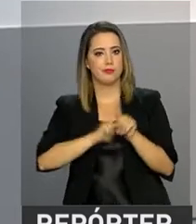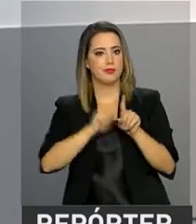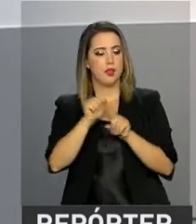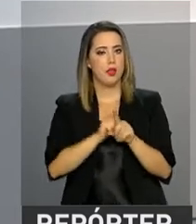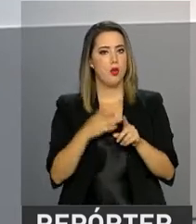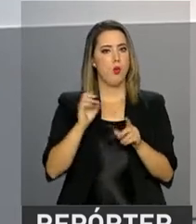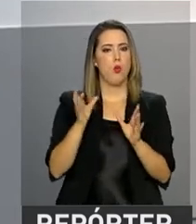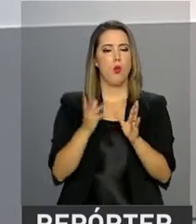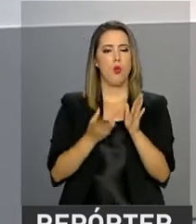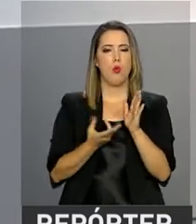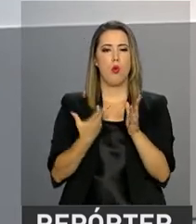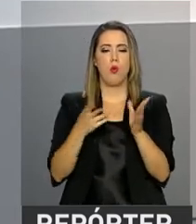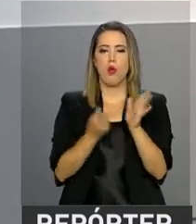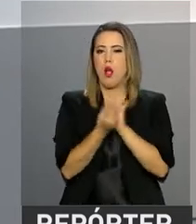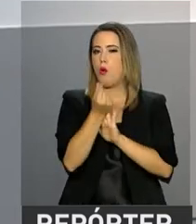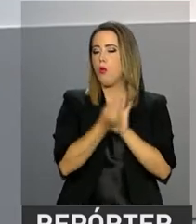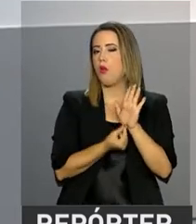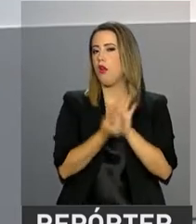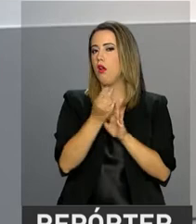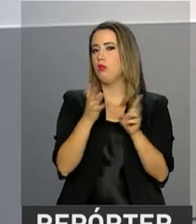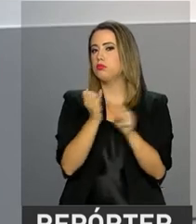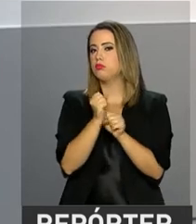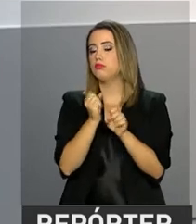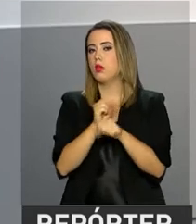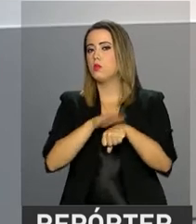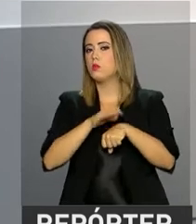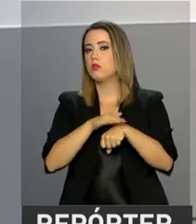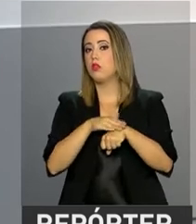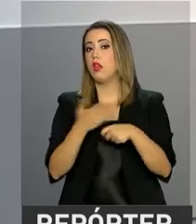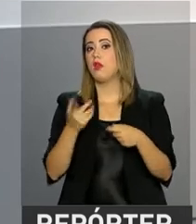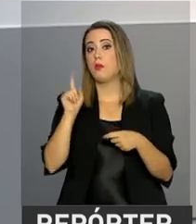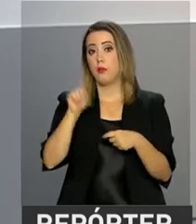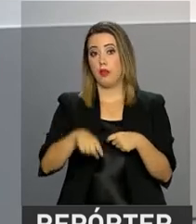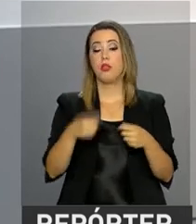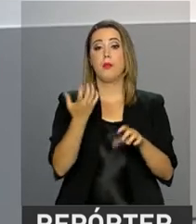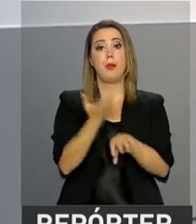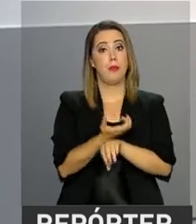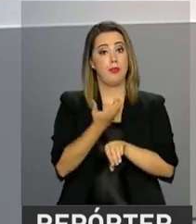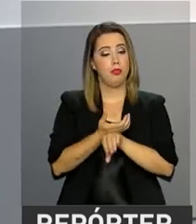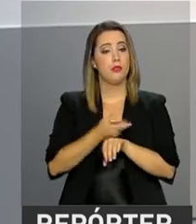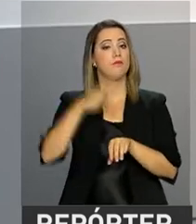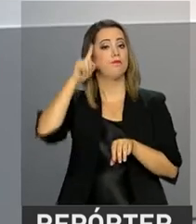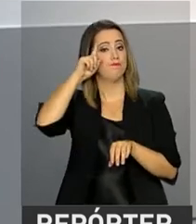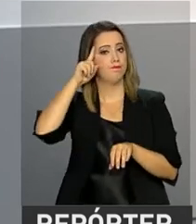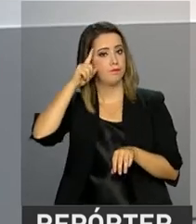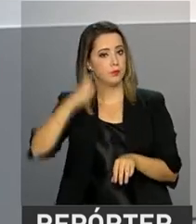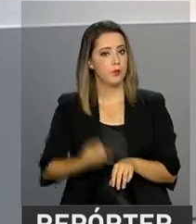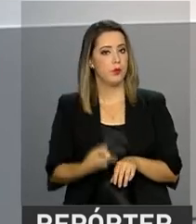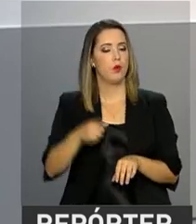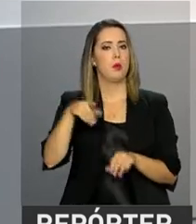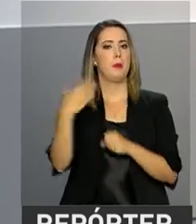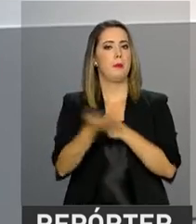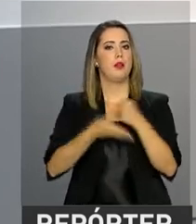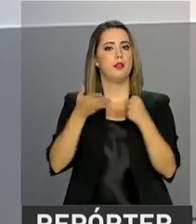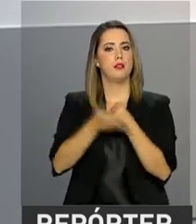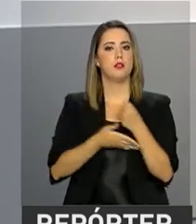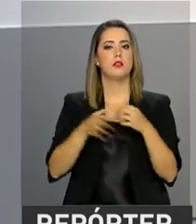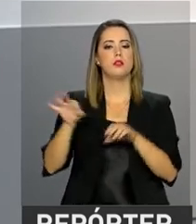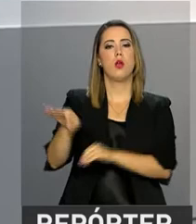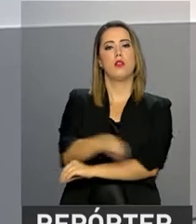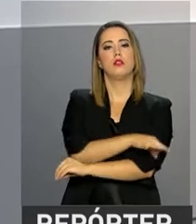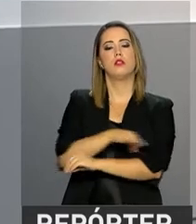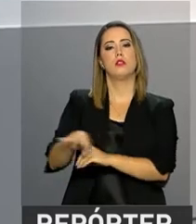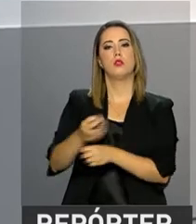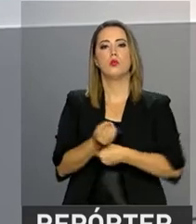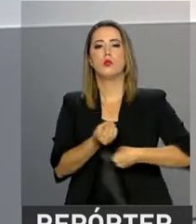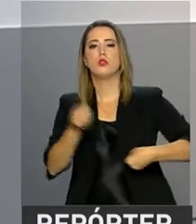calculamos o tempo para uma determinada atividade ela também é matéria obrigatória nas escolas fundamental em áreas como arquitetura e